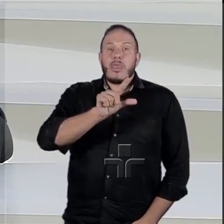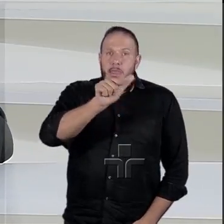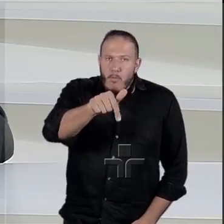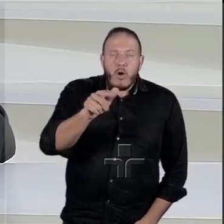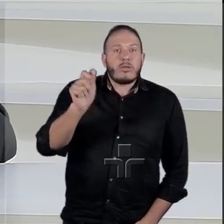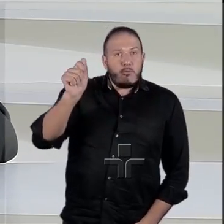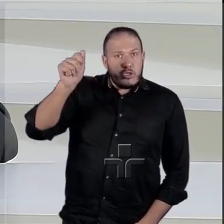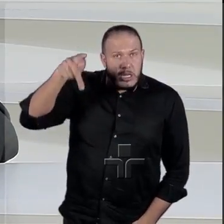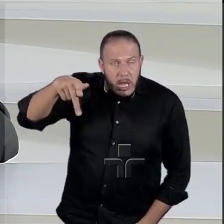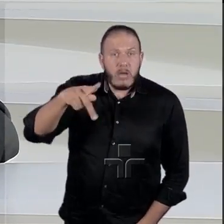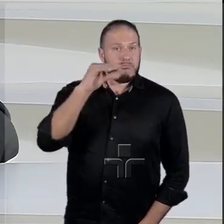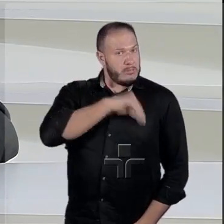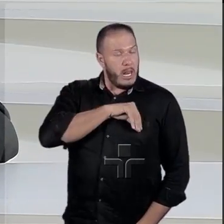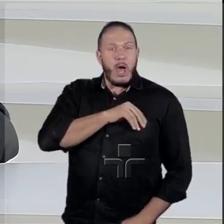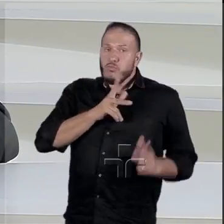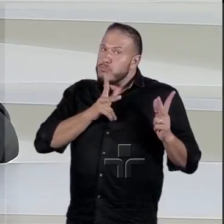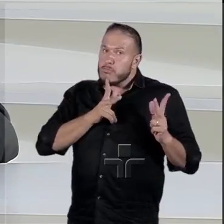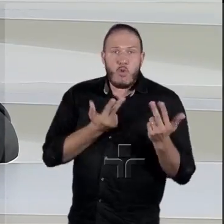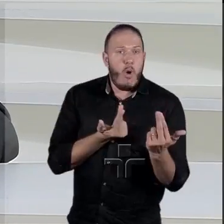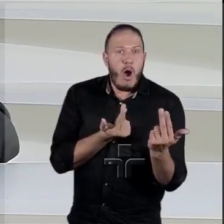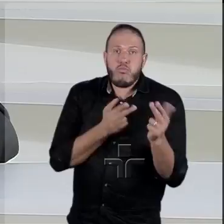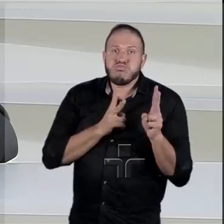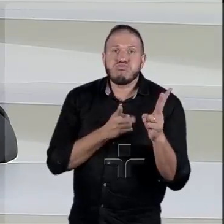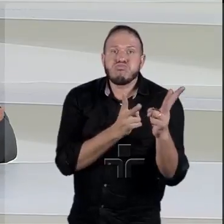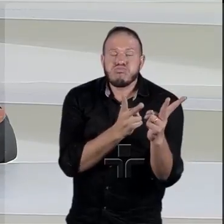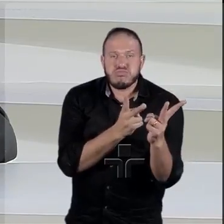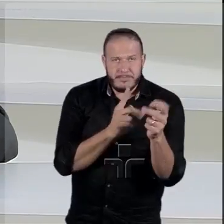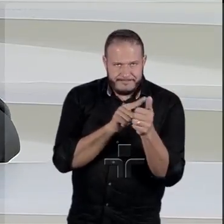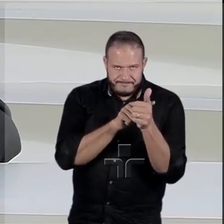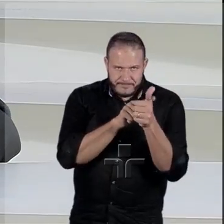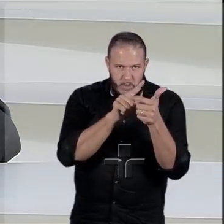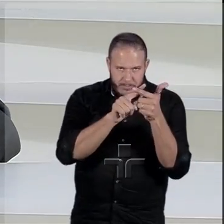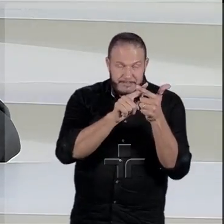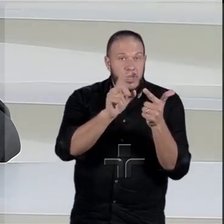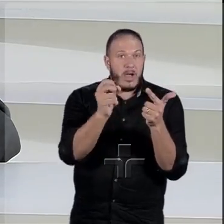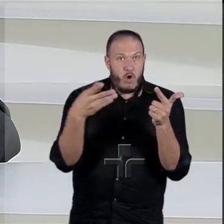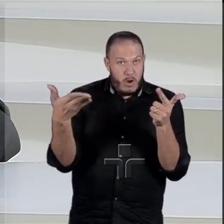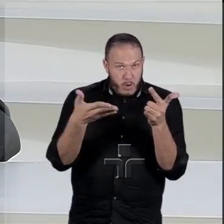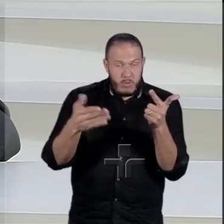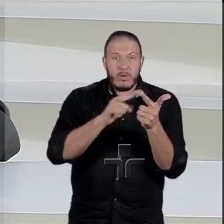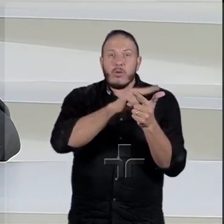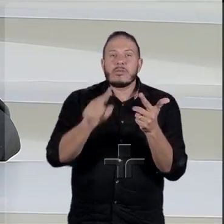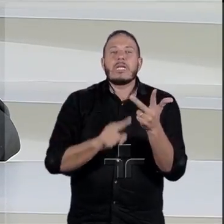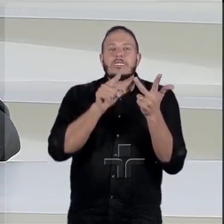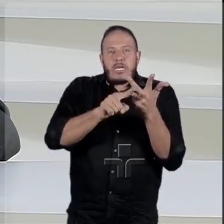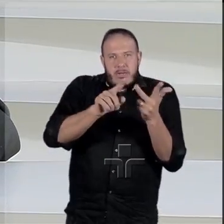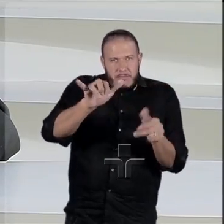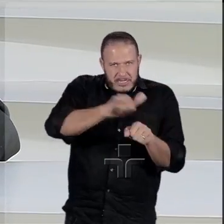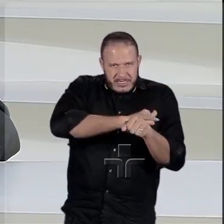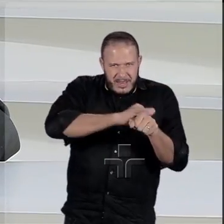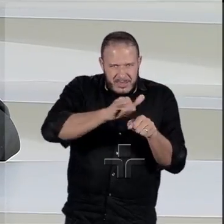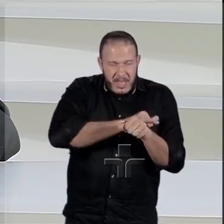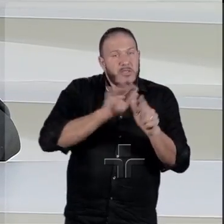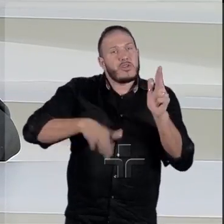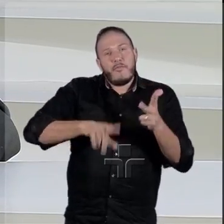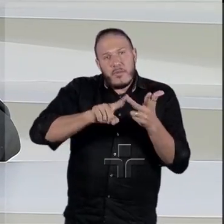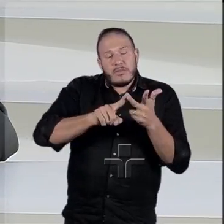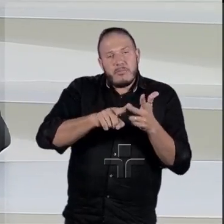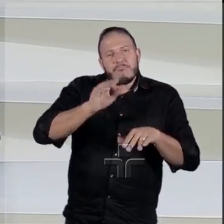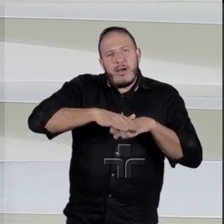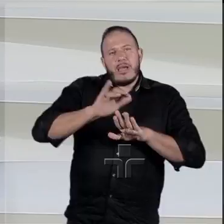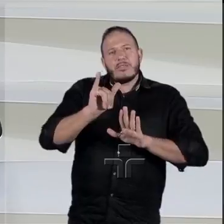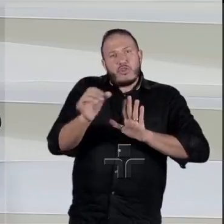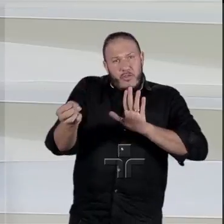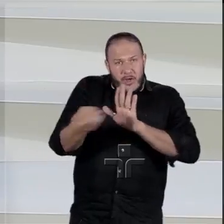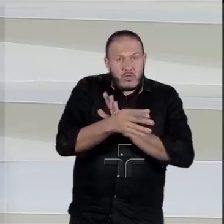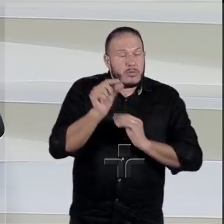aposentassem. E o terceiro pilar, que é a nossa, talvez a coisa mais inovadora, é que a gente sugere